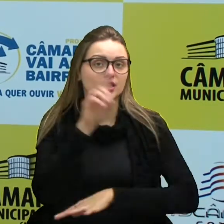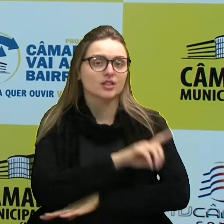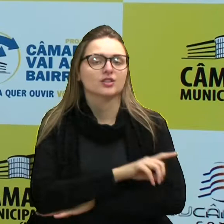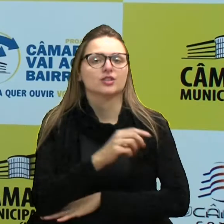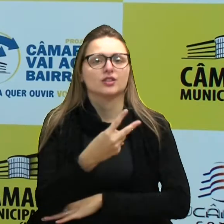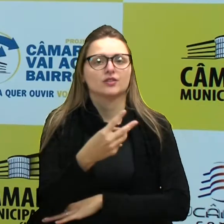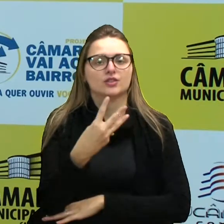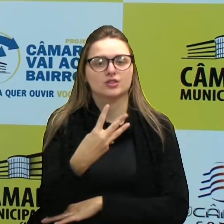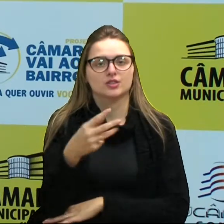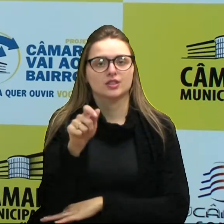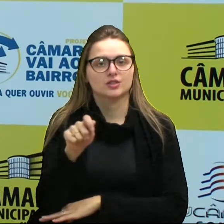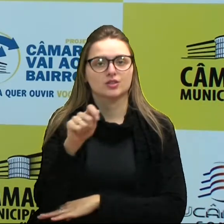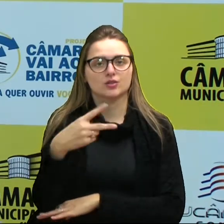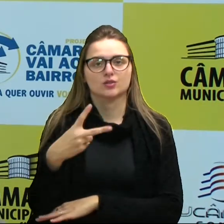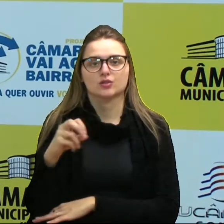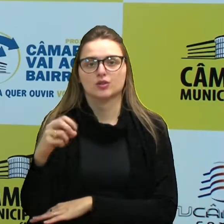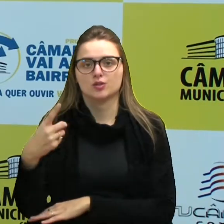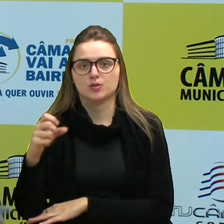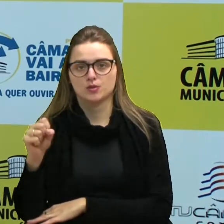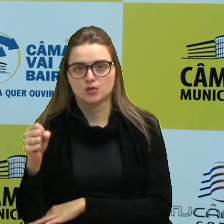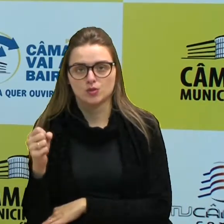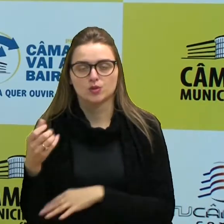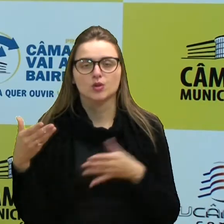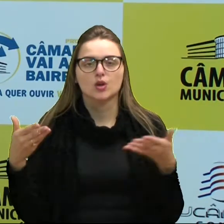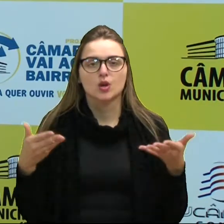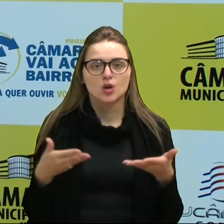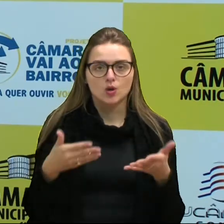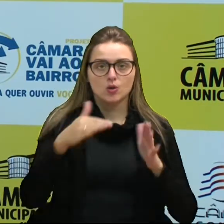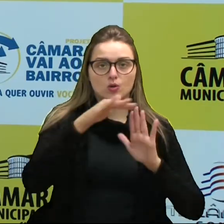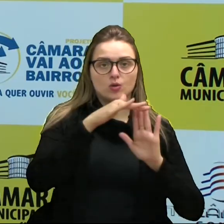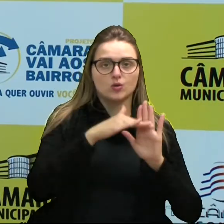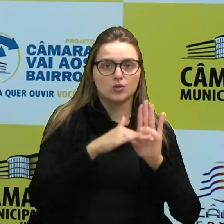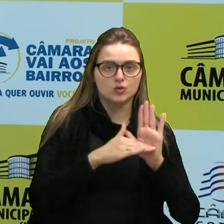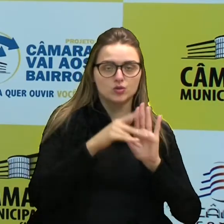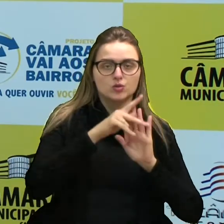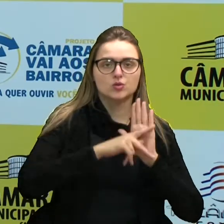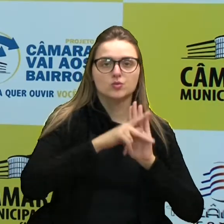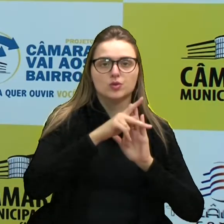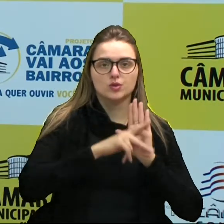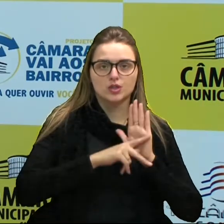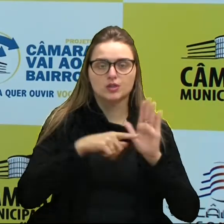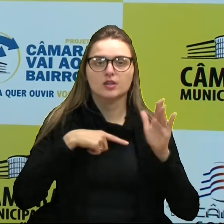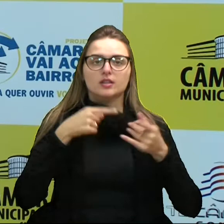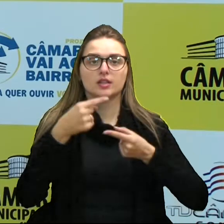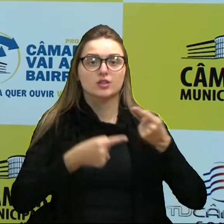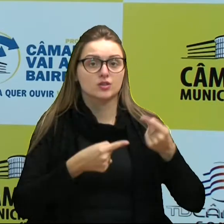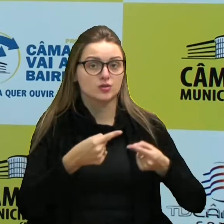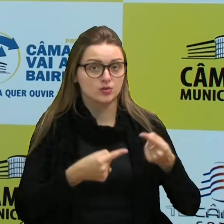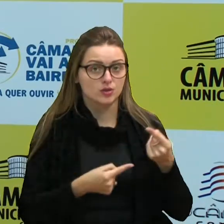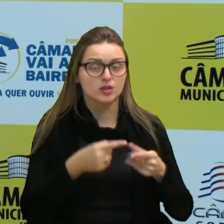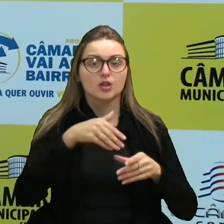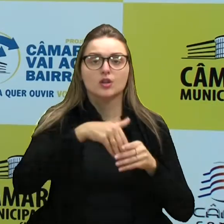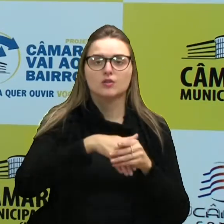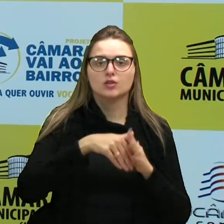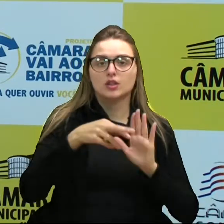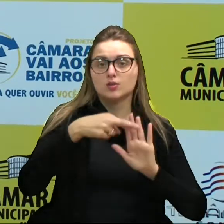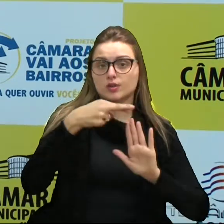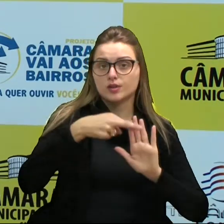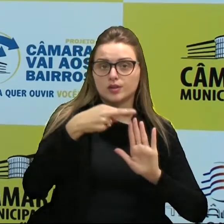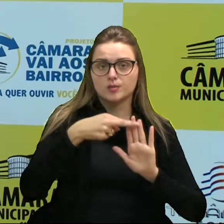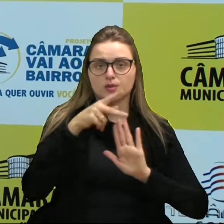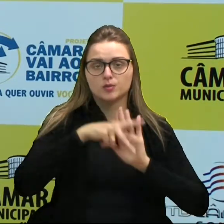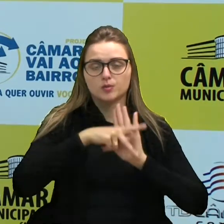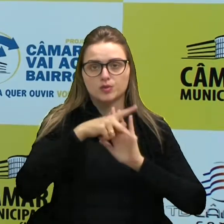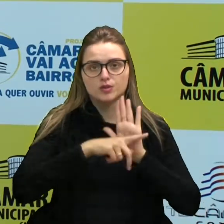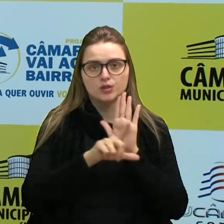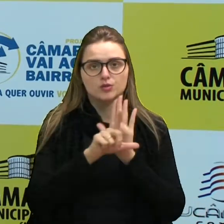de 2018. A ordem do dia é o espaço dentro da sessão ordinária onde são debatidos e votados requerimentos e projetos de